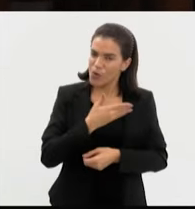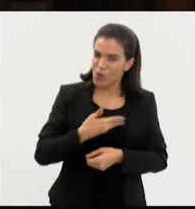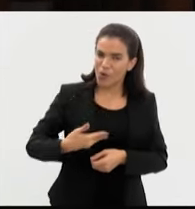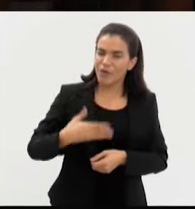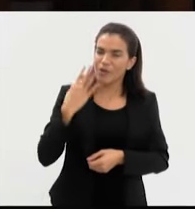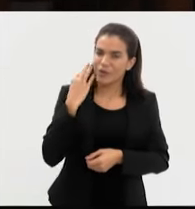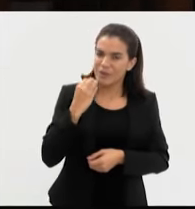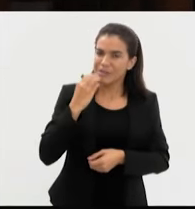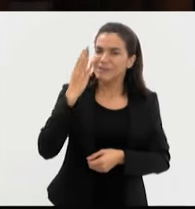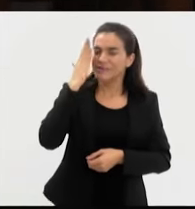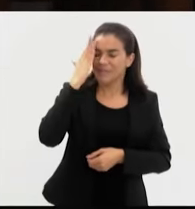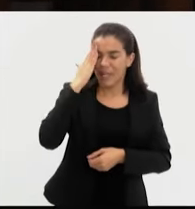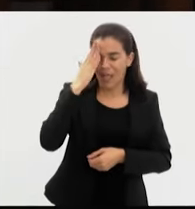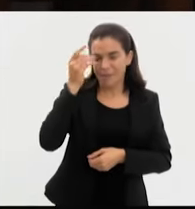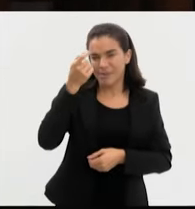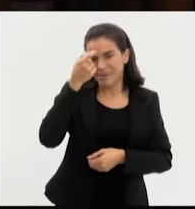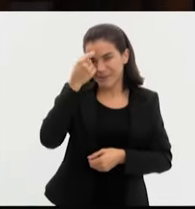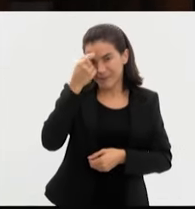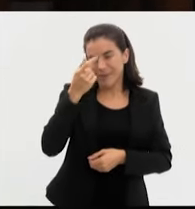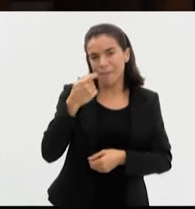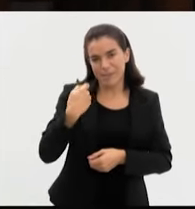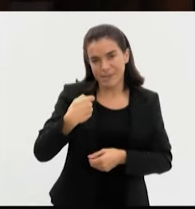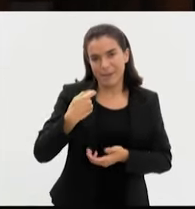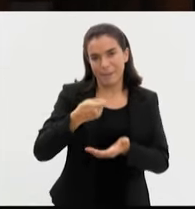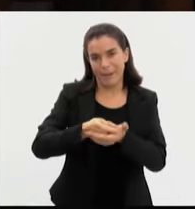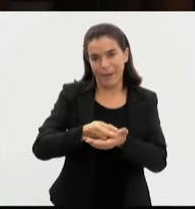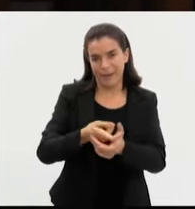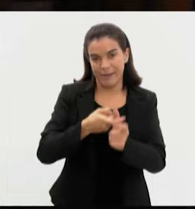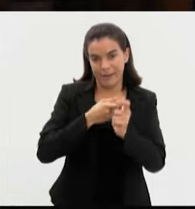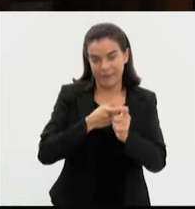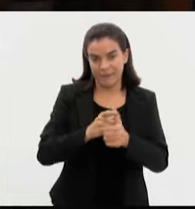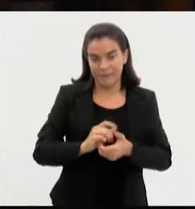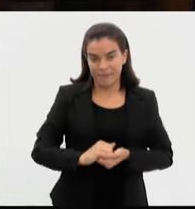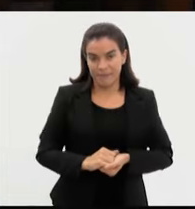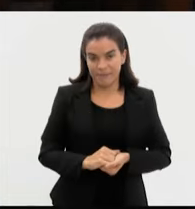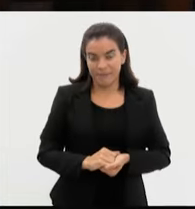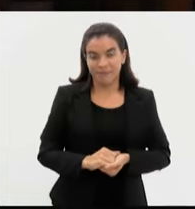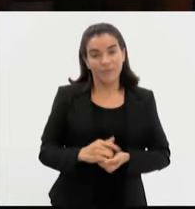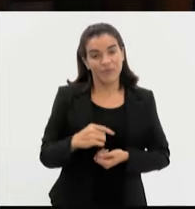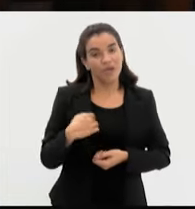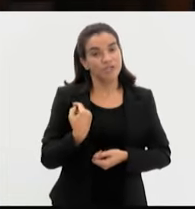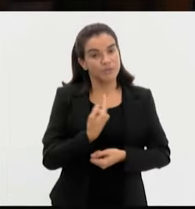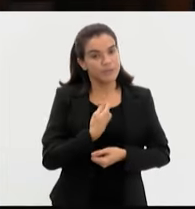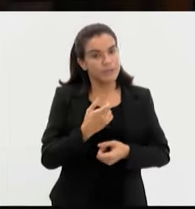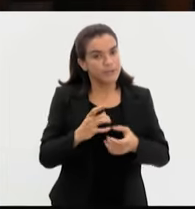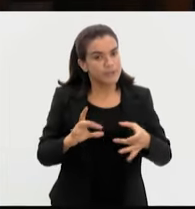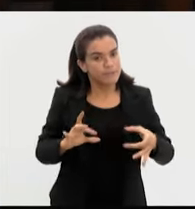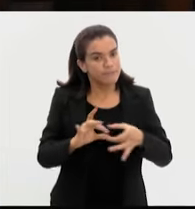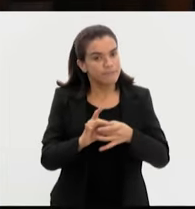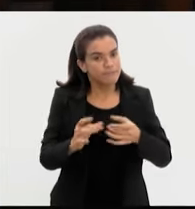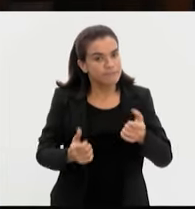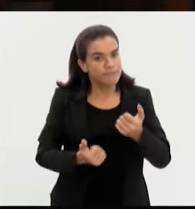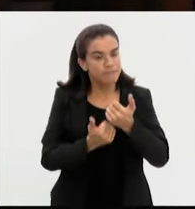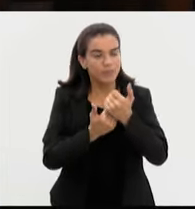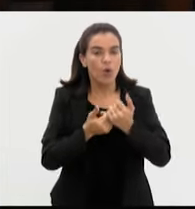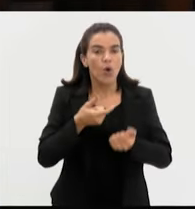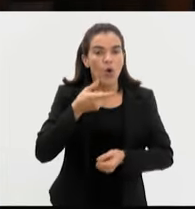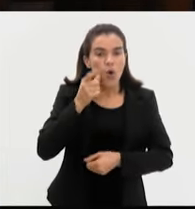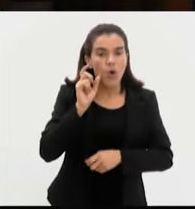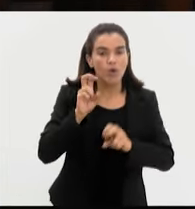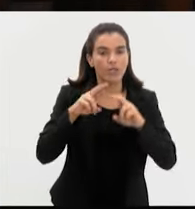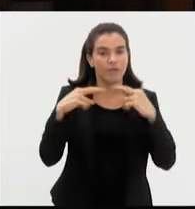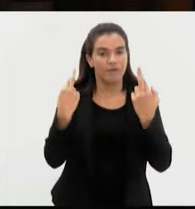disso tem ciência que essa dívida tem que ser paga então a gente precisa ajudar e se unir como teve a reunião ontem no